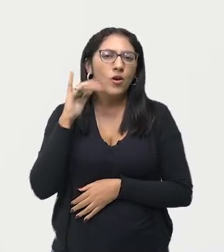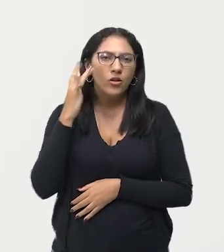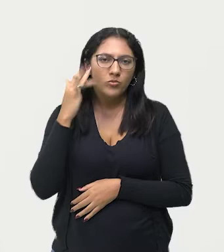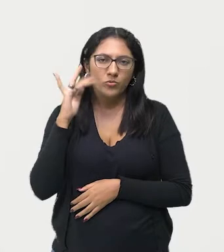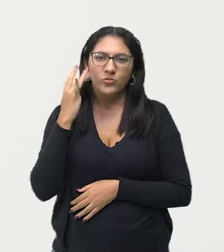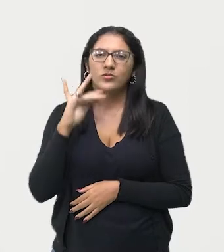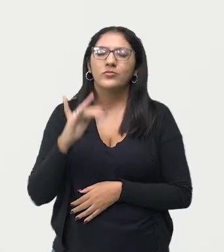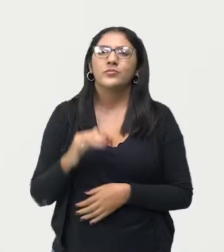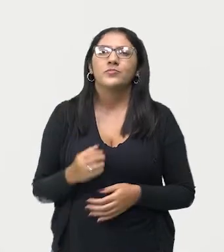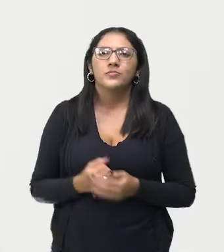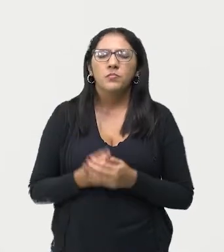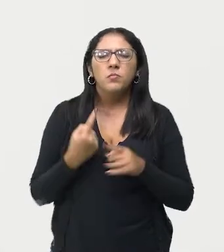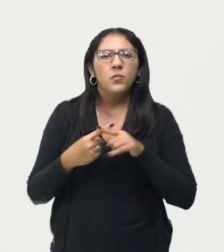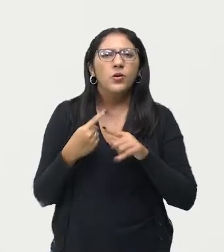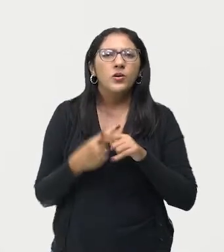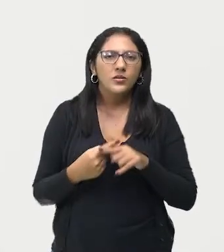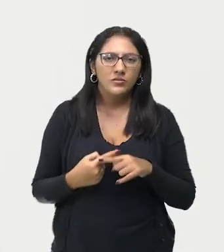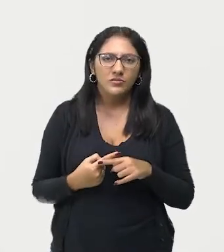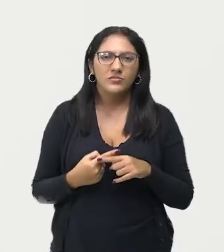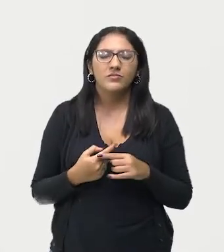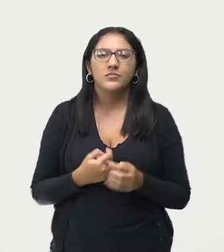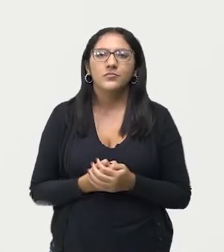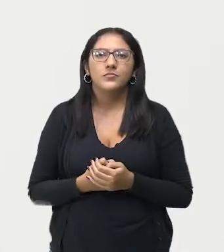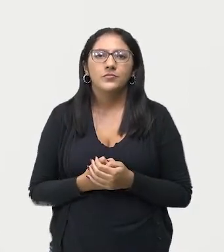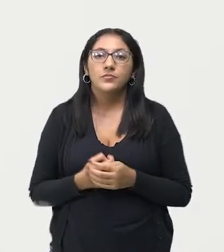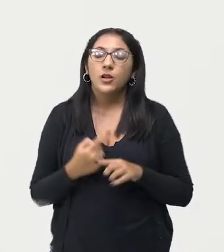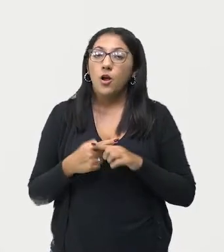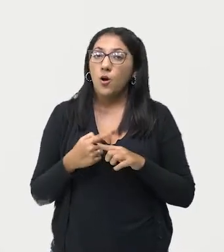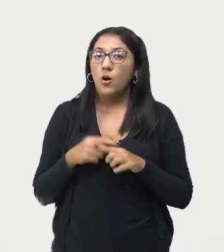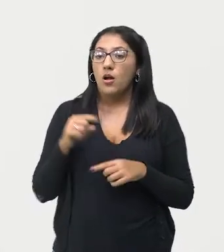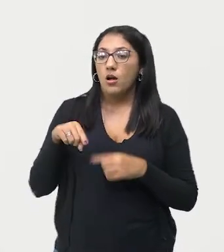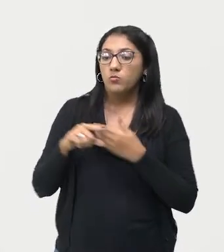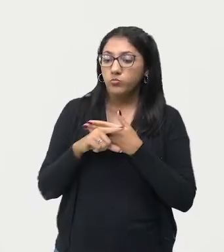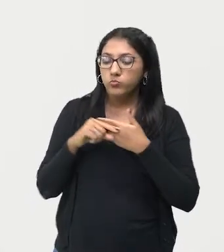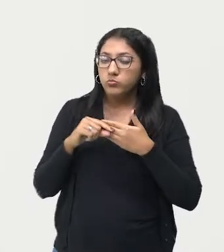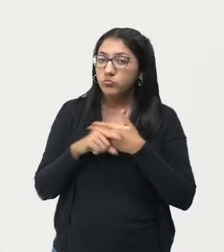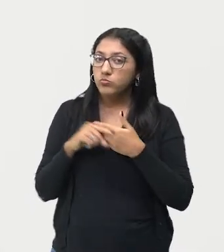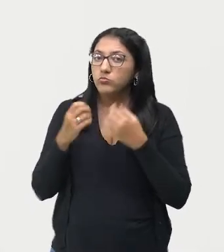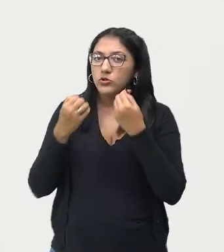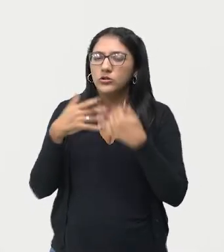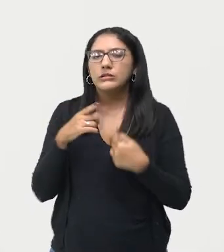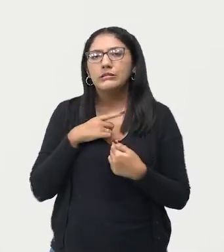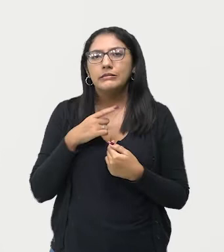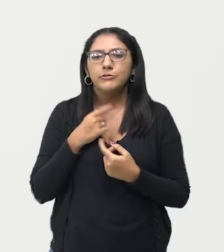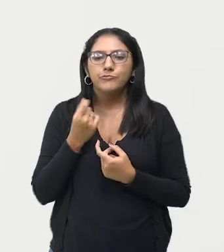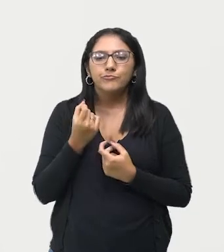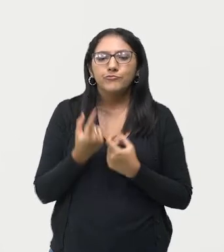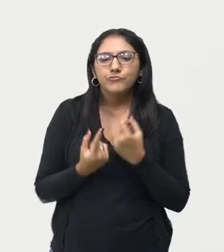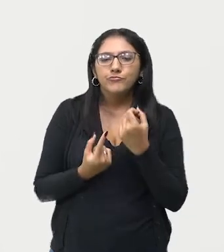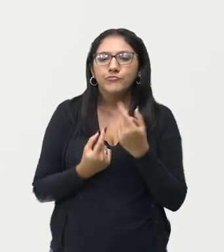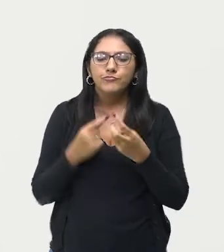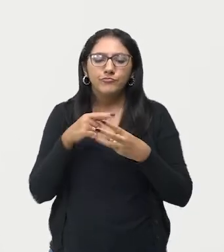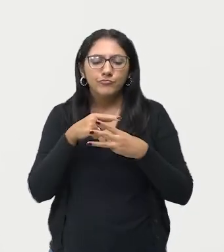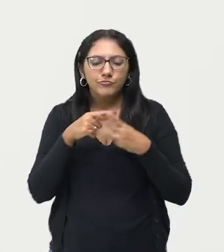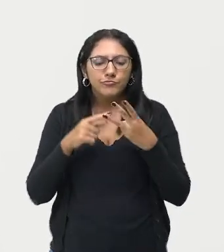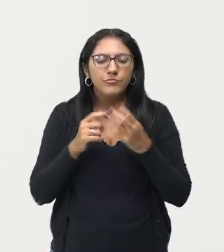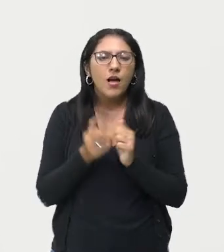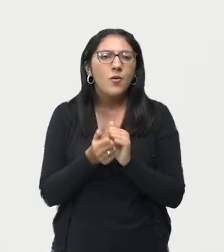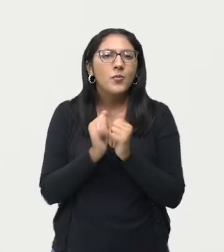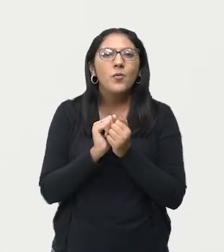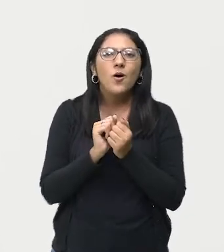foi natural. Por quê? Porque, de acordo com ele, eram poucos os esportes em que o Brasil se destacava.